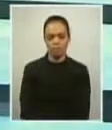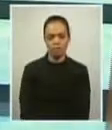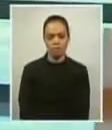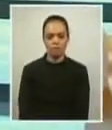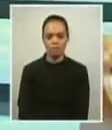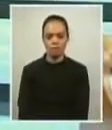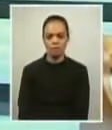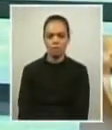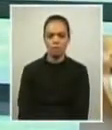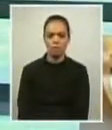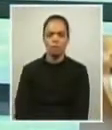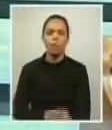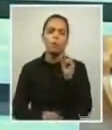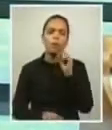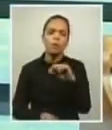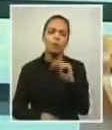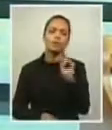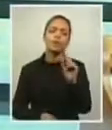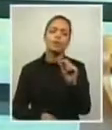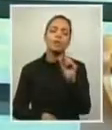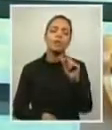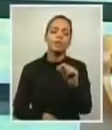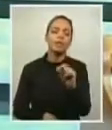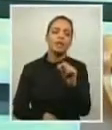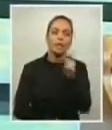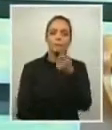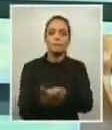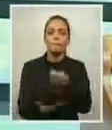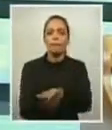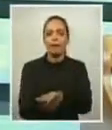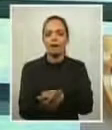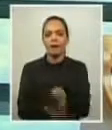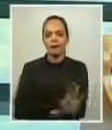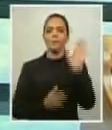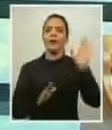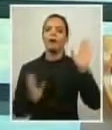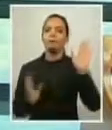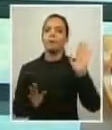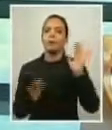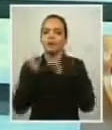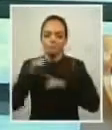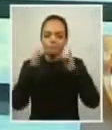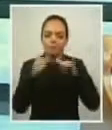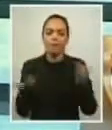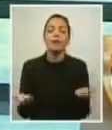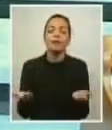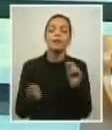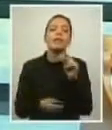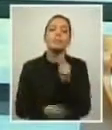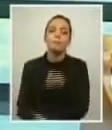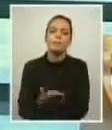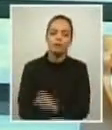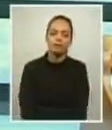e quais são os financiadores de sua campanha agora do salto já com o século 20